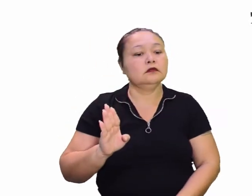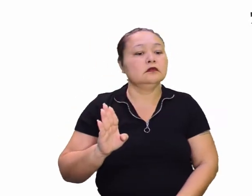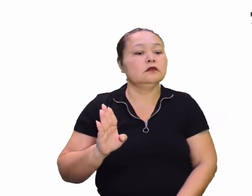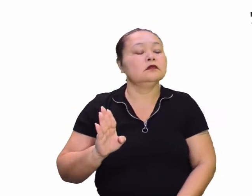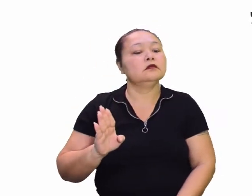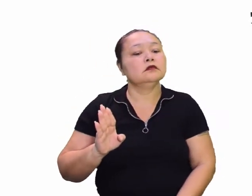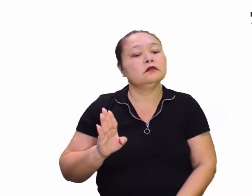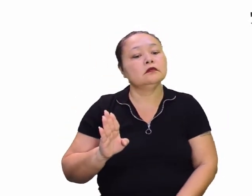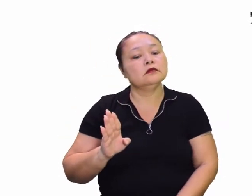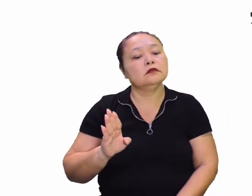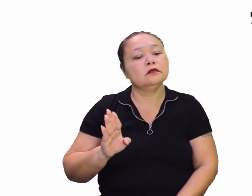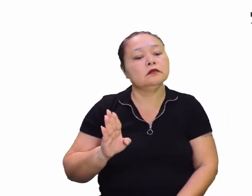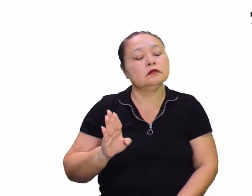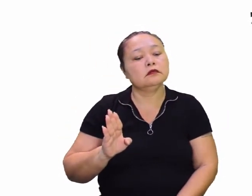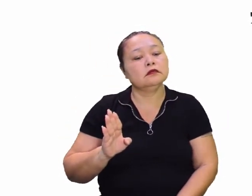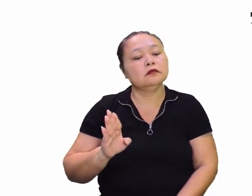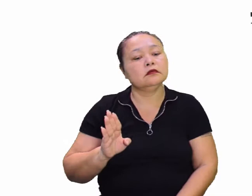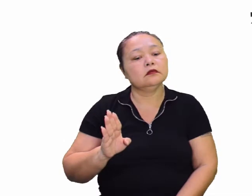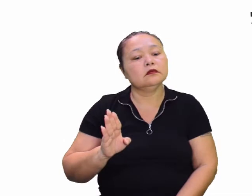Brasil.